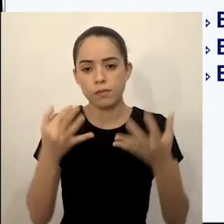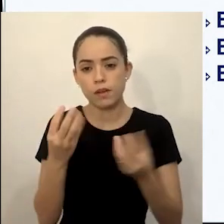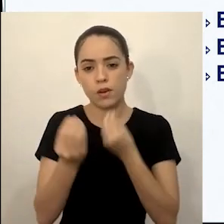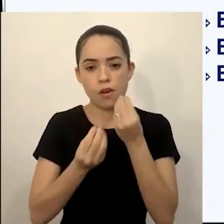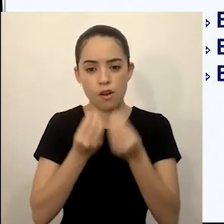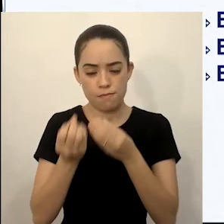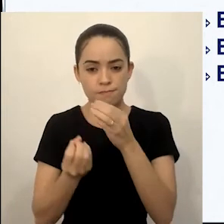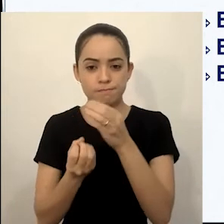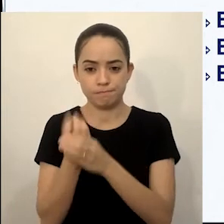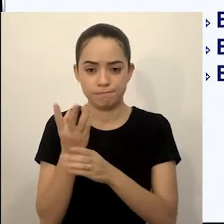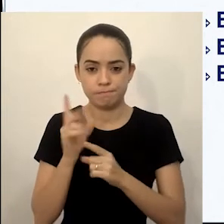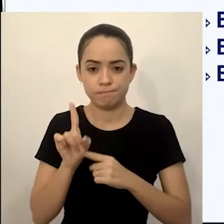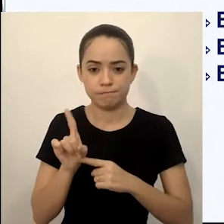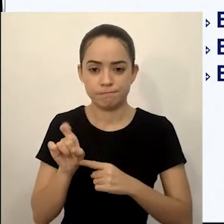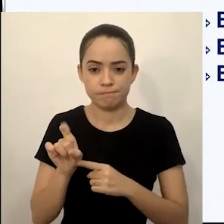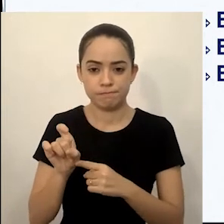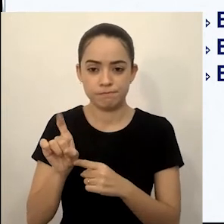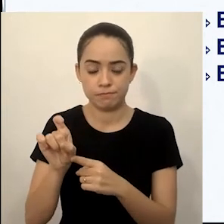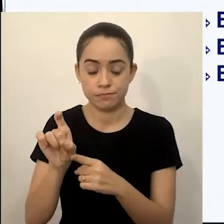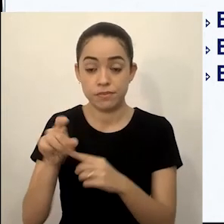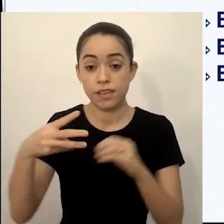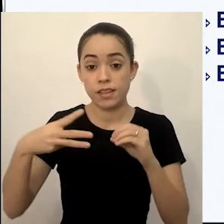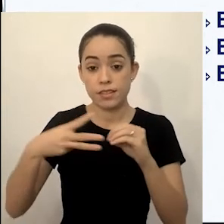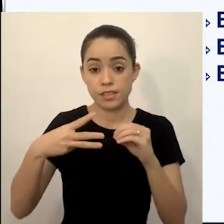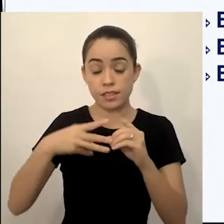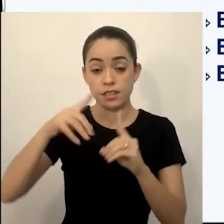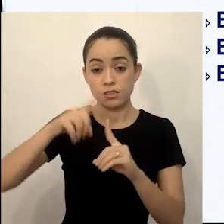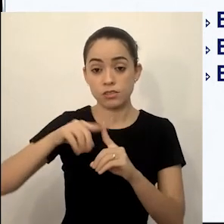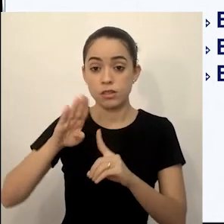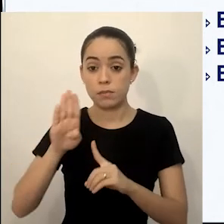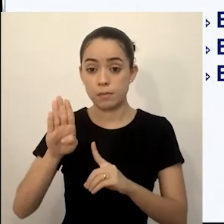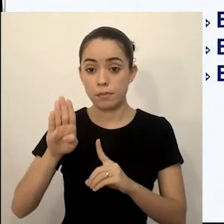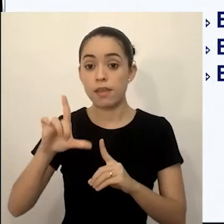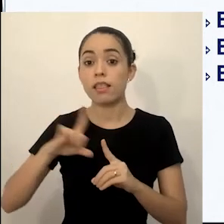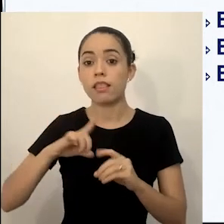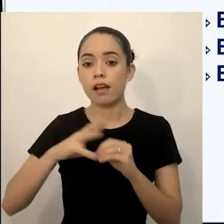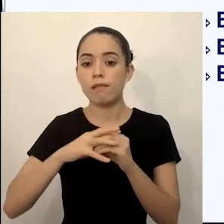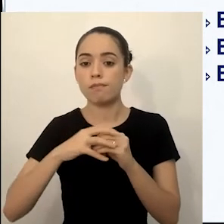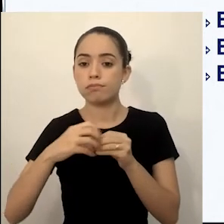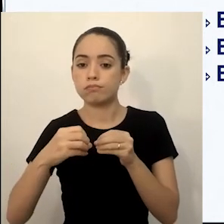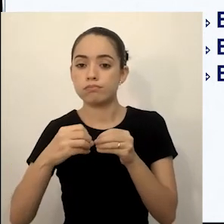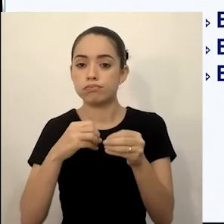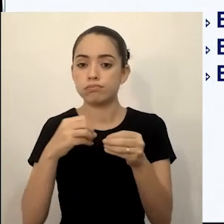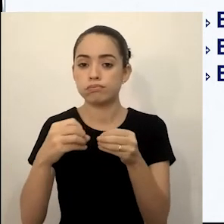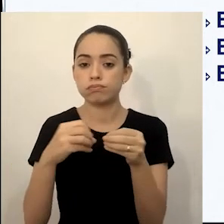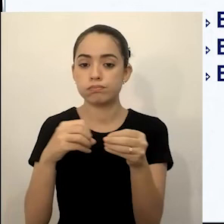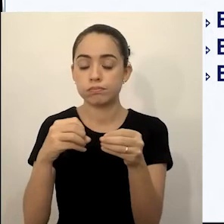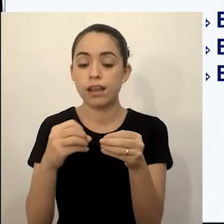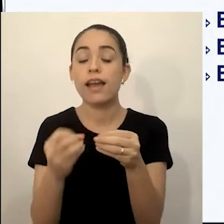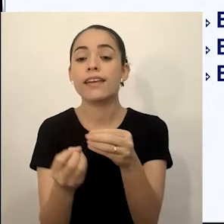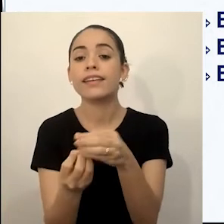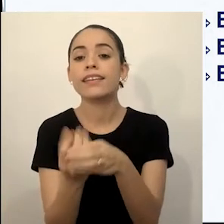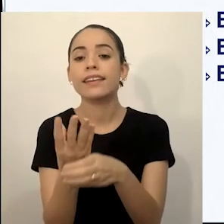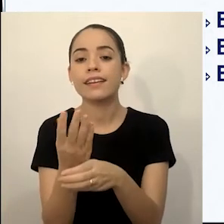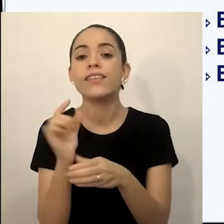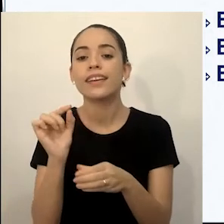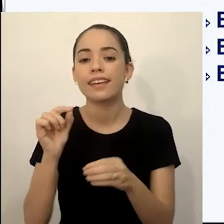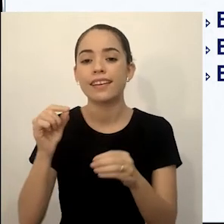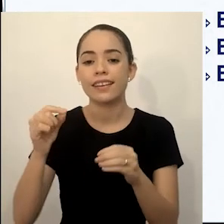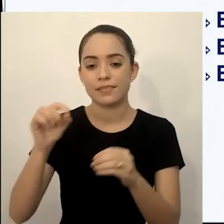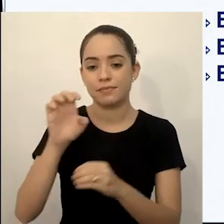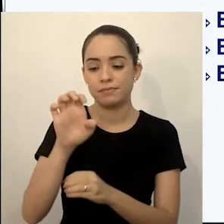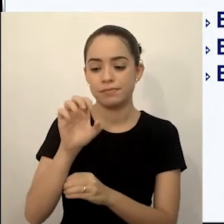Seguindo-se o processo, as mitoses das células do tipo B irão formar